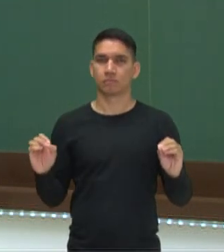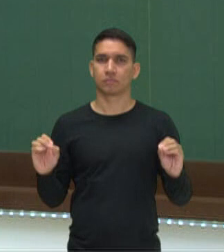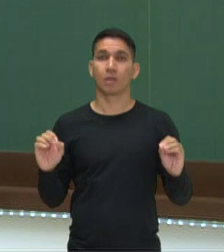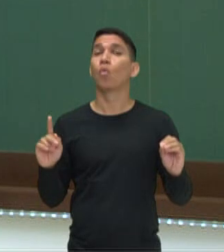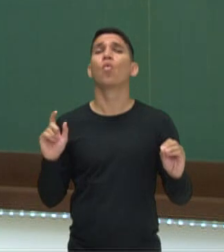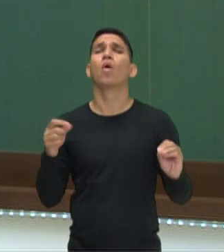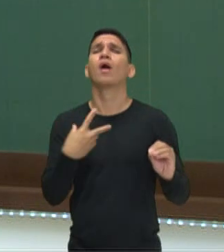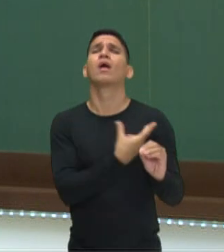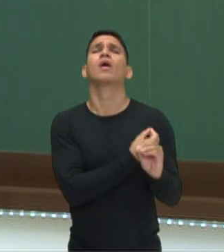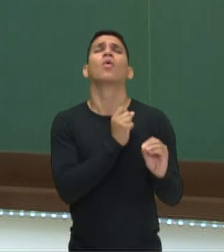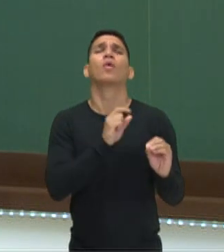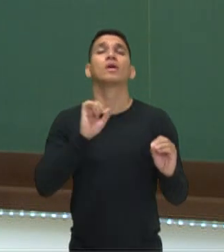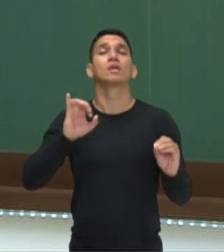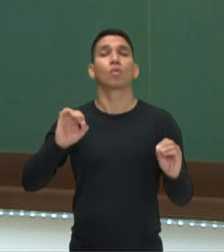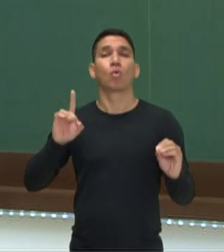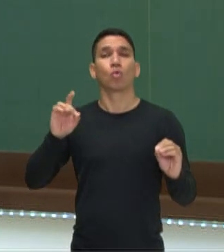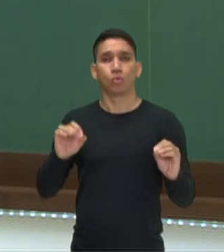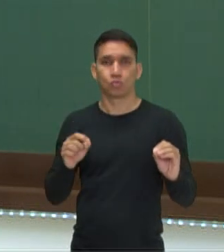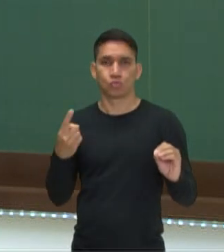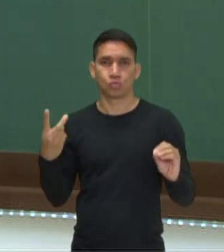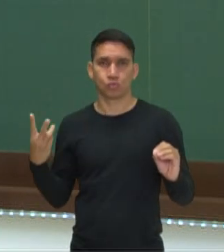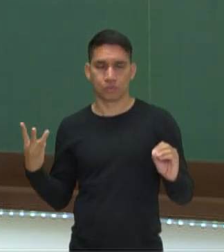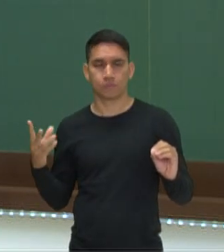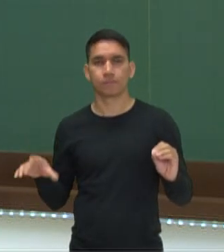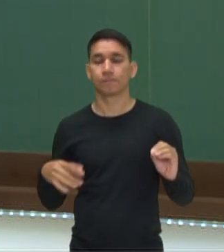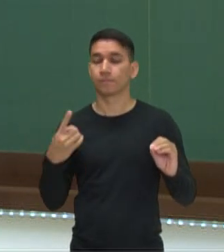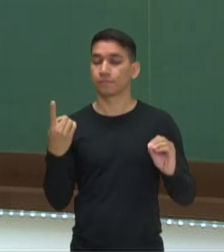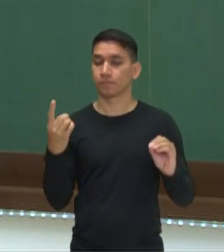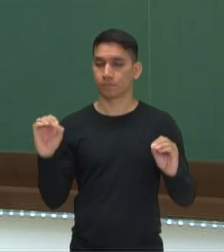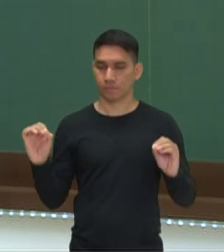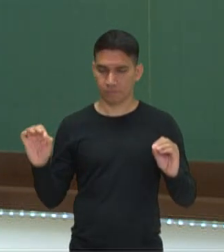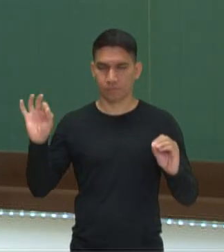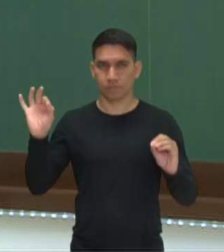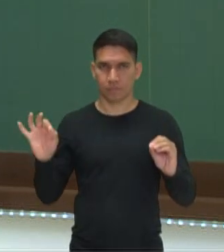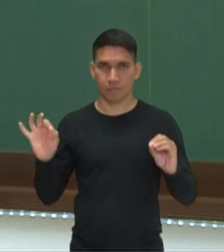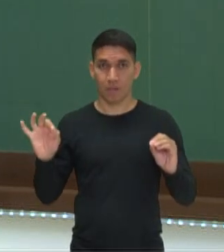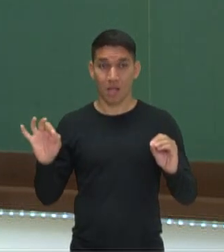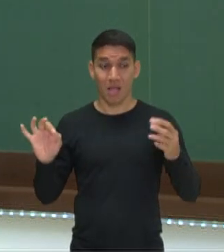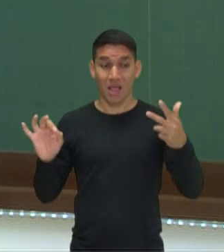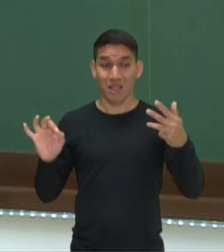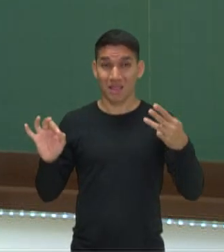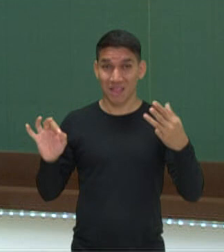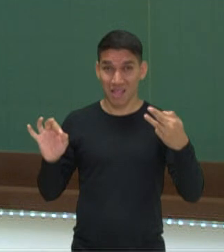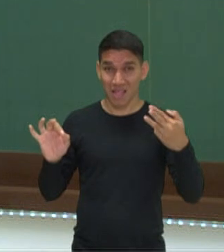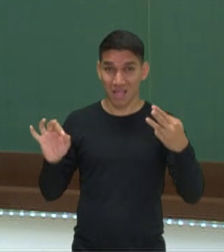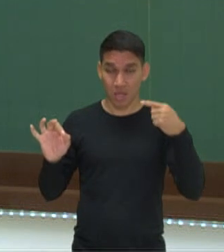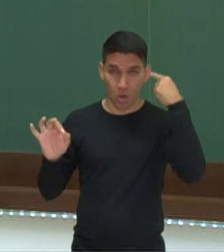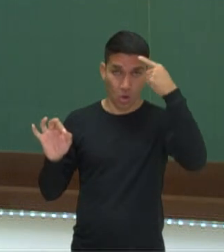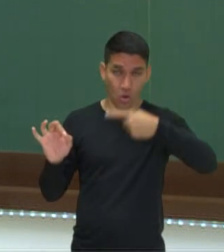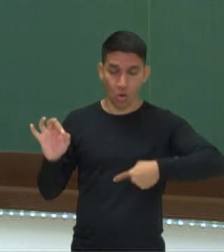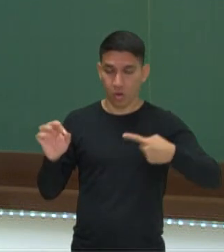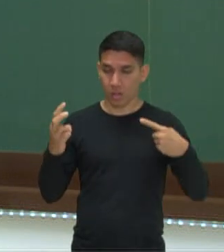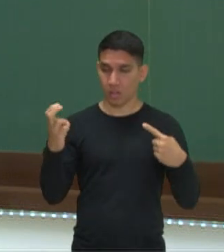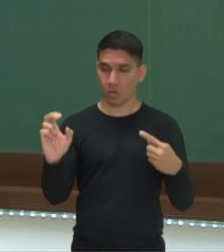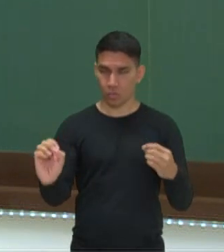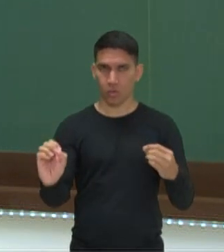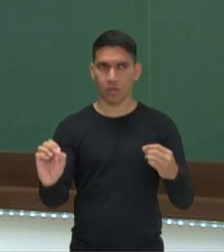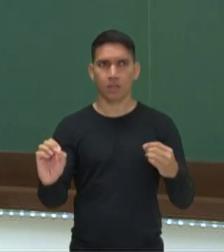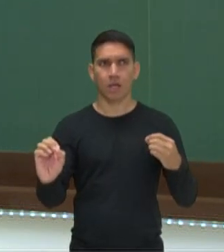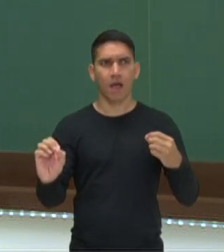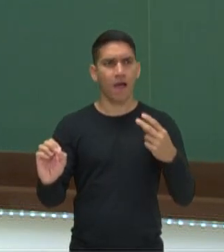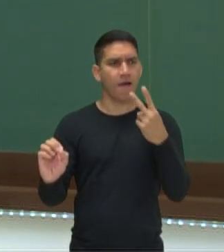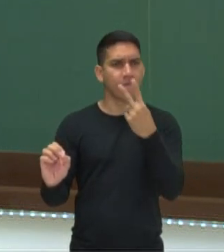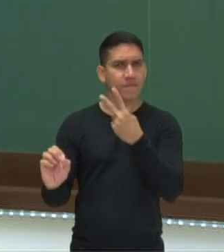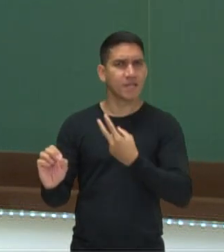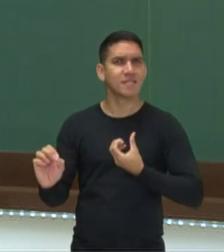ali, 100% do iodo. 13 horas depois, 50. 26 horas depois do início, quanto vai ter?